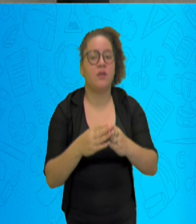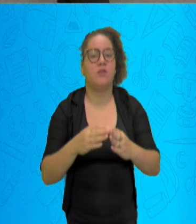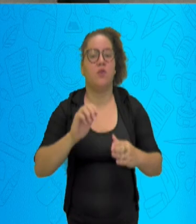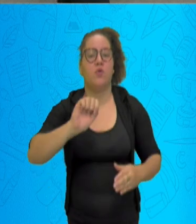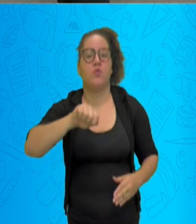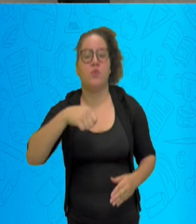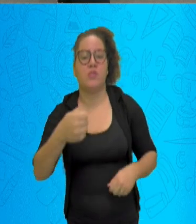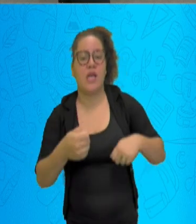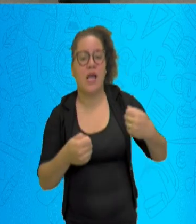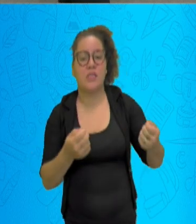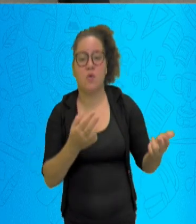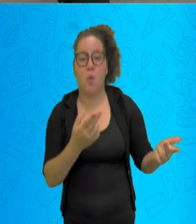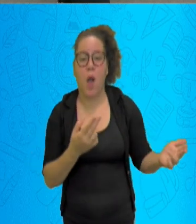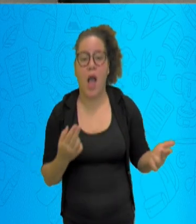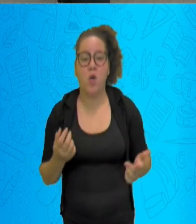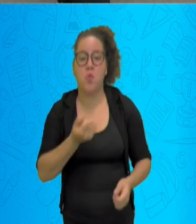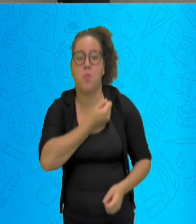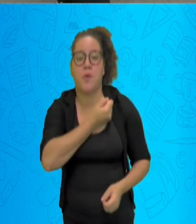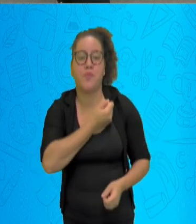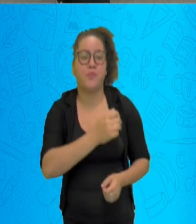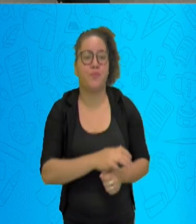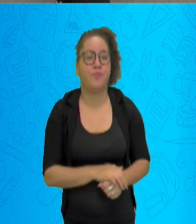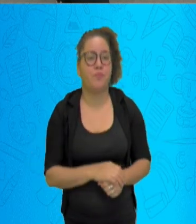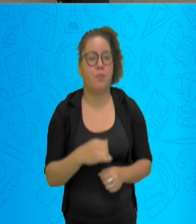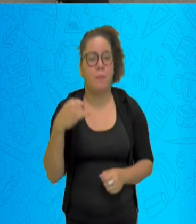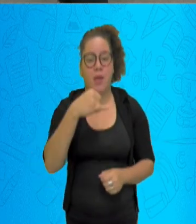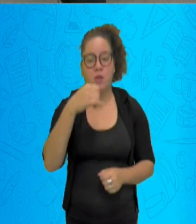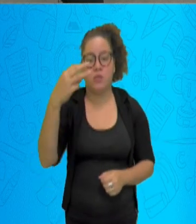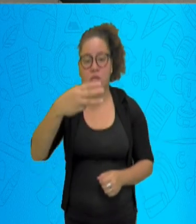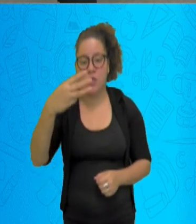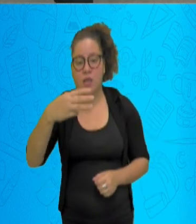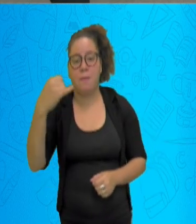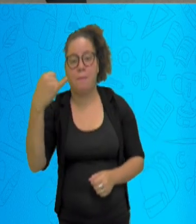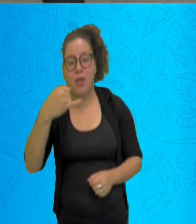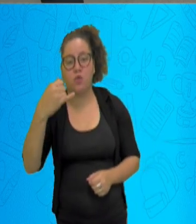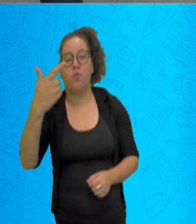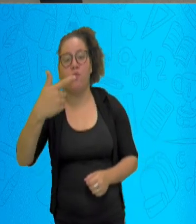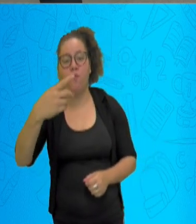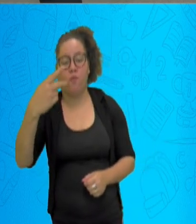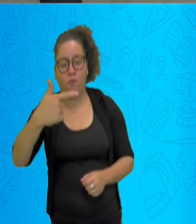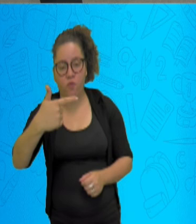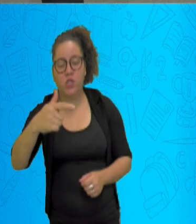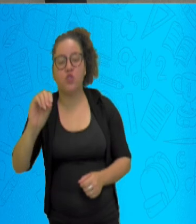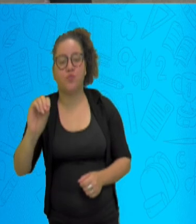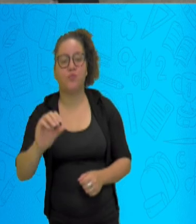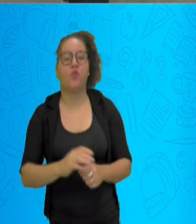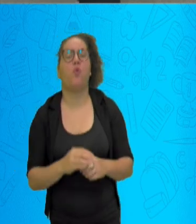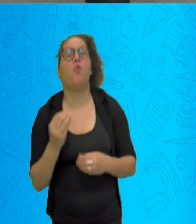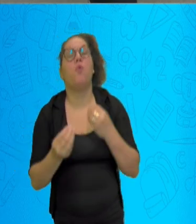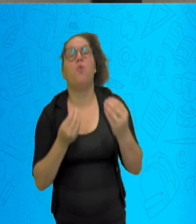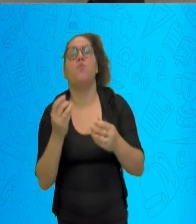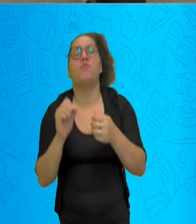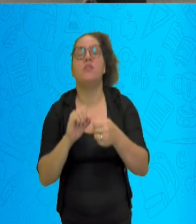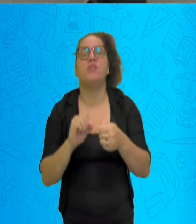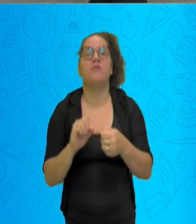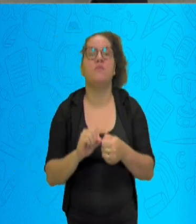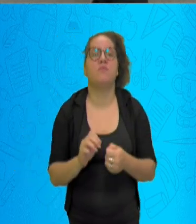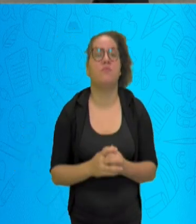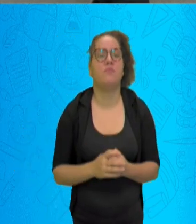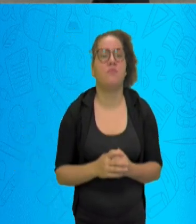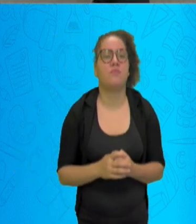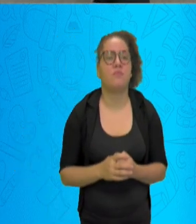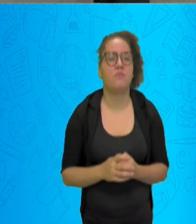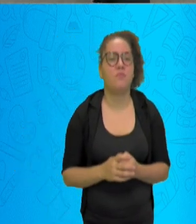iguais. Ó, eu tenho menos 33 e tenho menos 20. Então, como que nós vamos fazer? Olha, eu vou